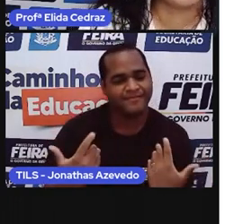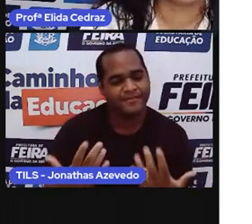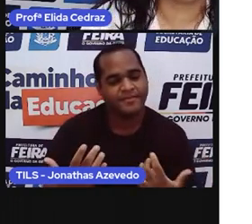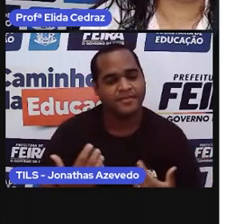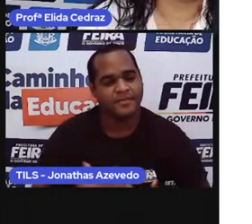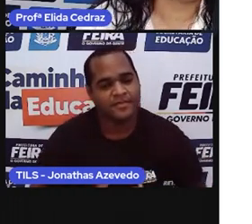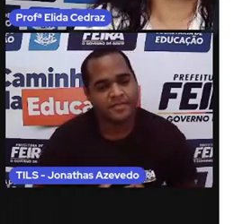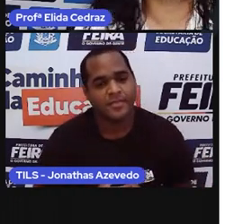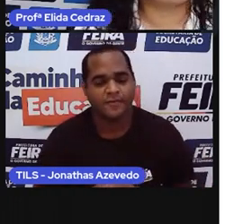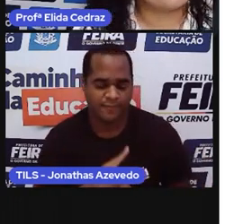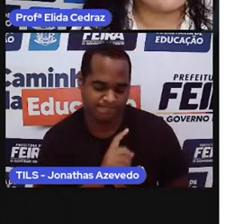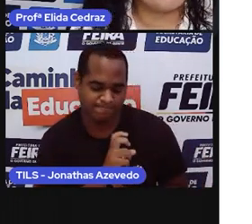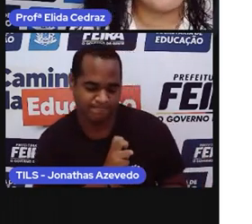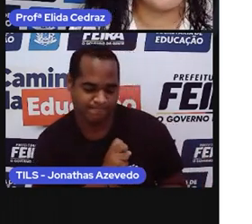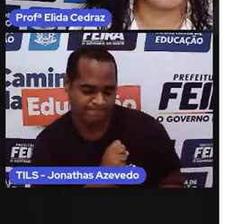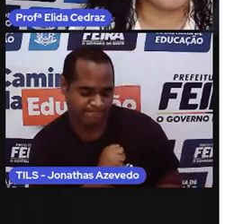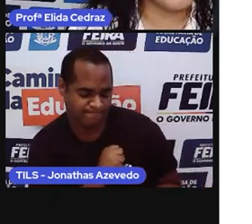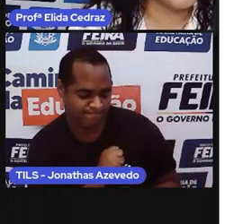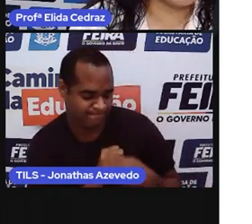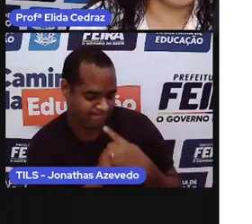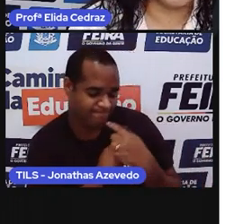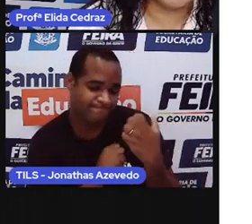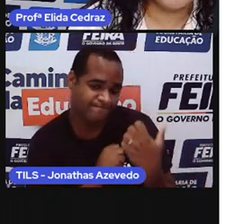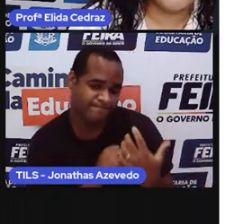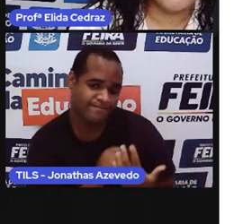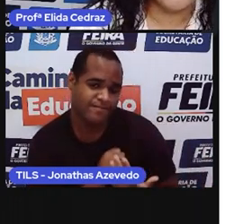alecrim. Foi meu